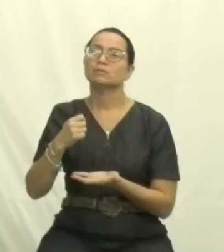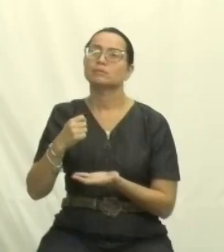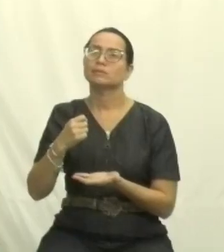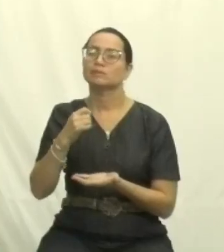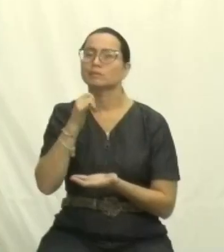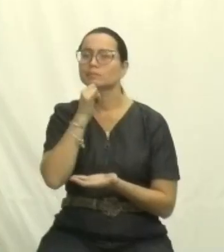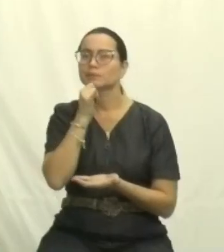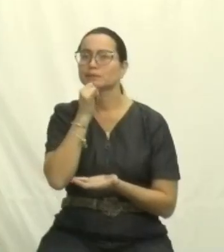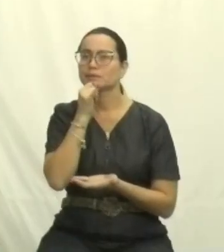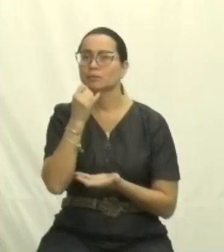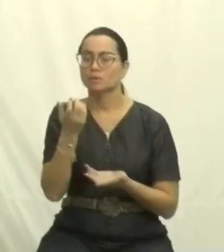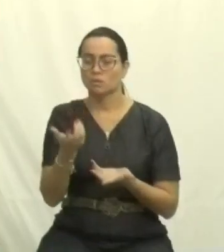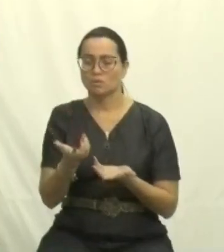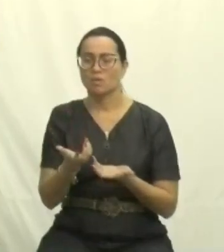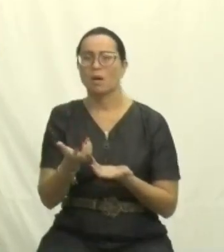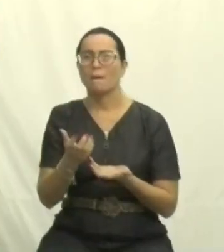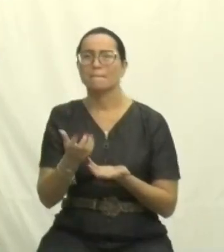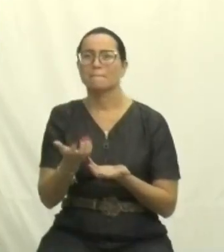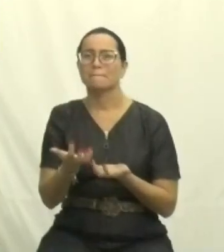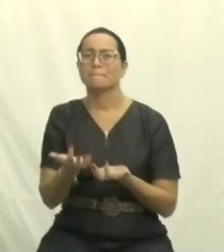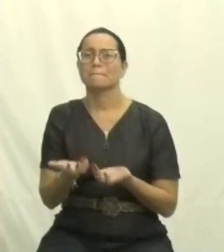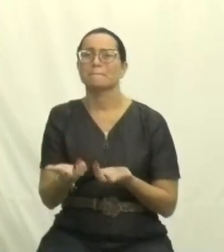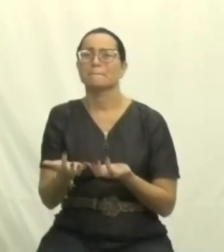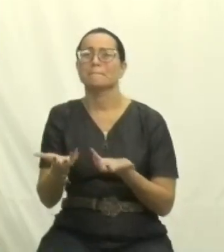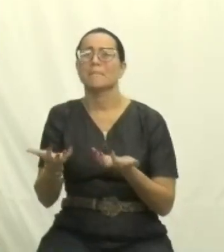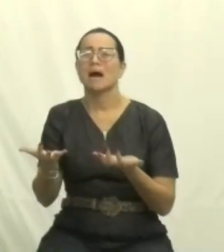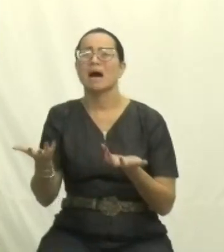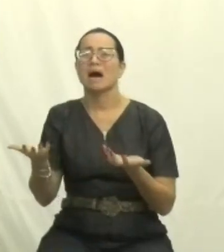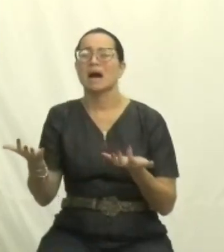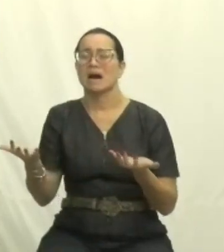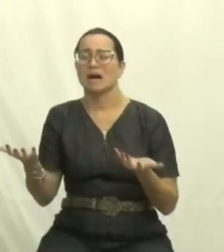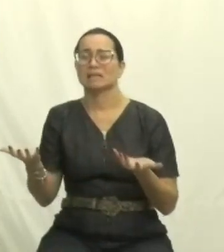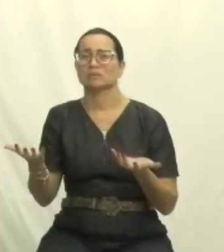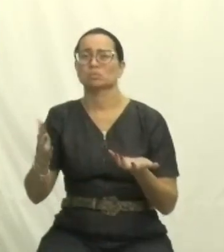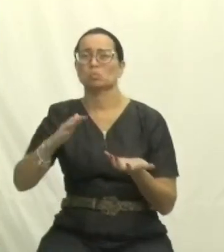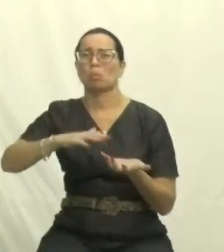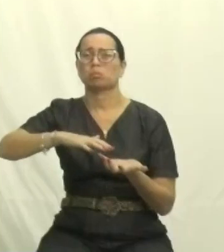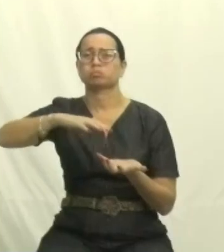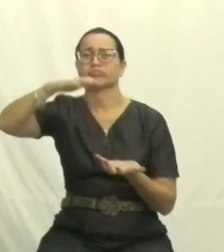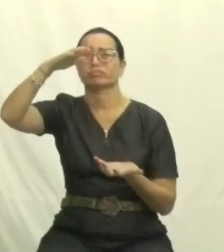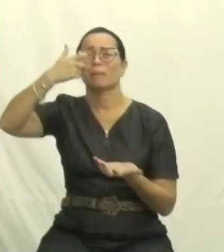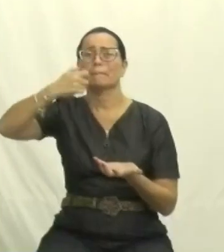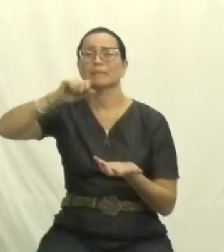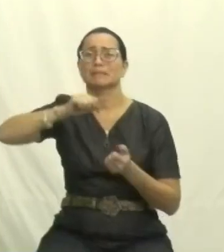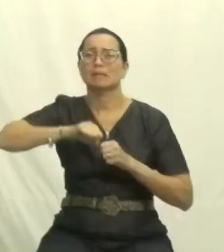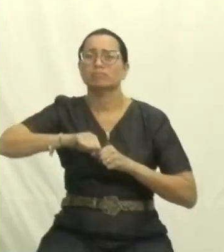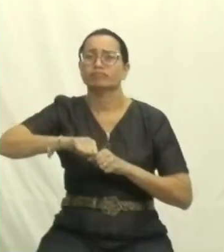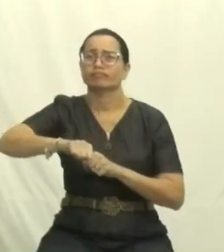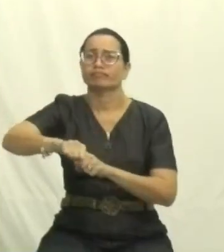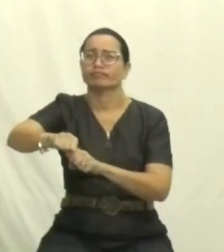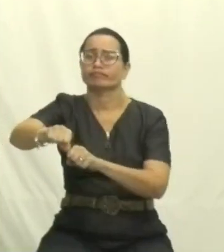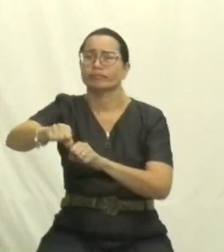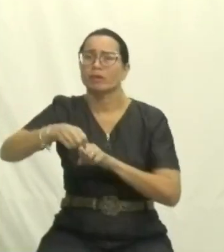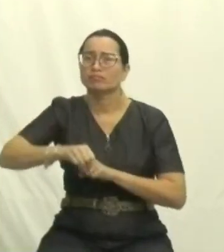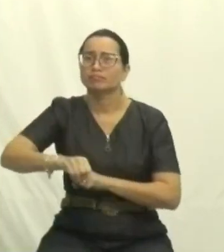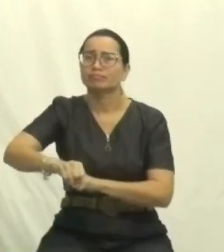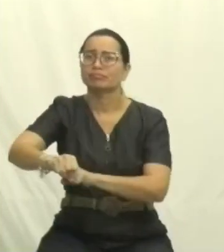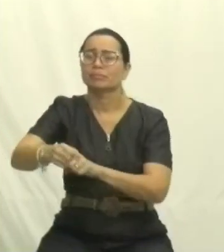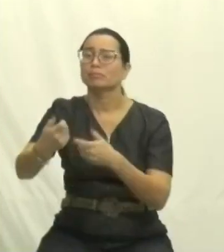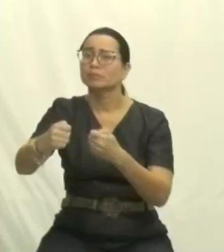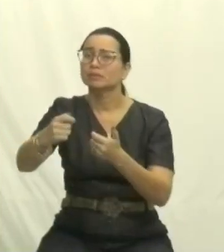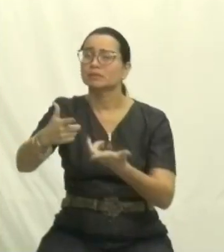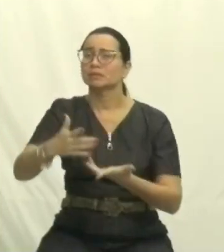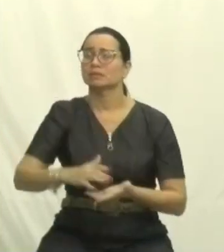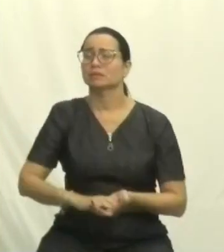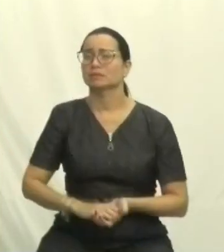mato. Então, um matagal, na quarta linha nós temos um problema. Me ligaram lá me cobrando essa questão. Santo